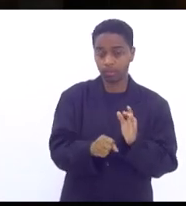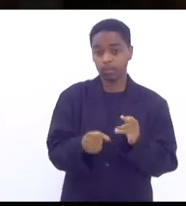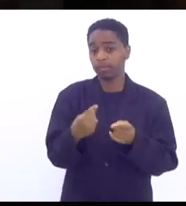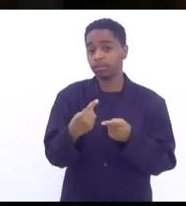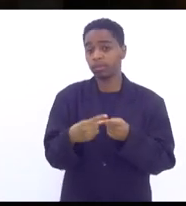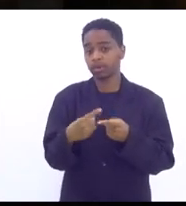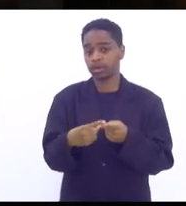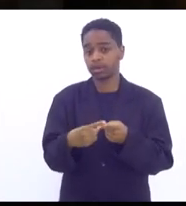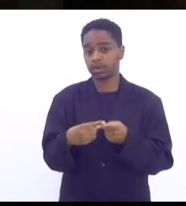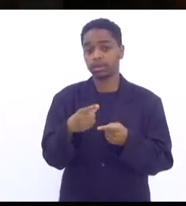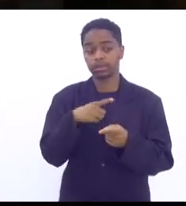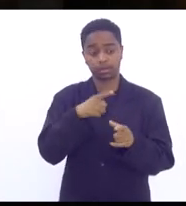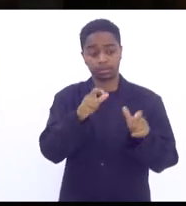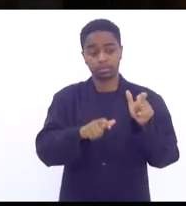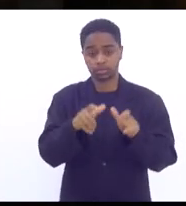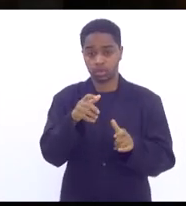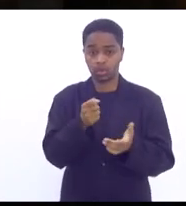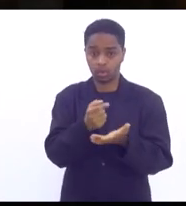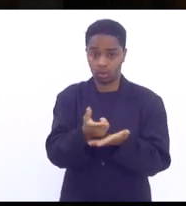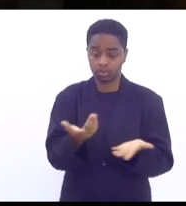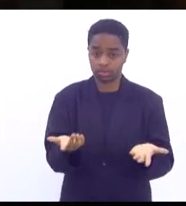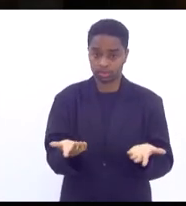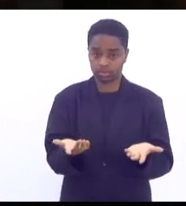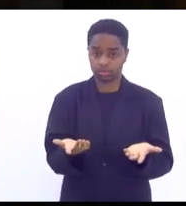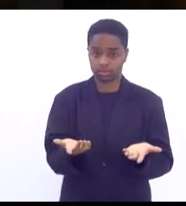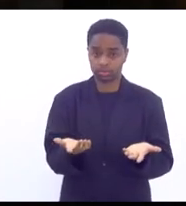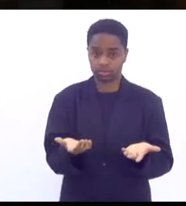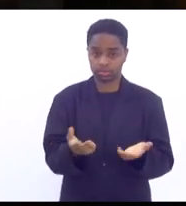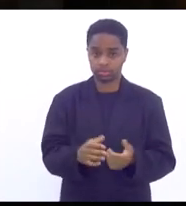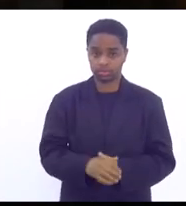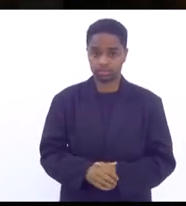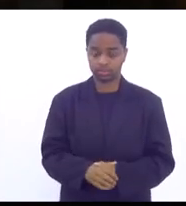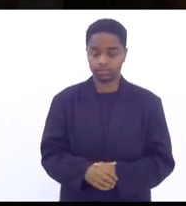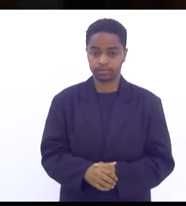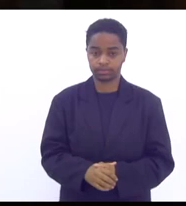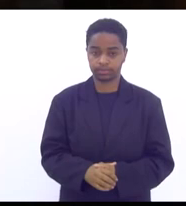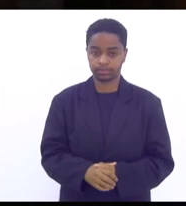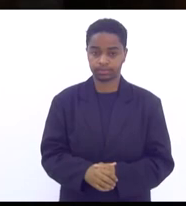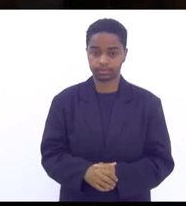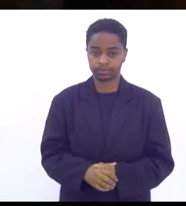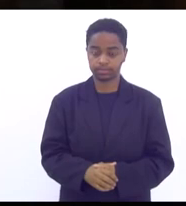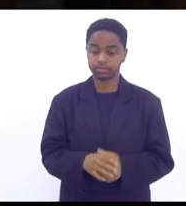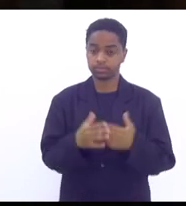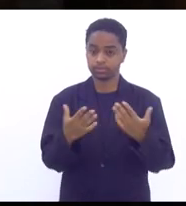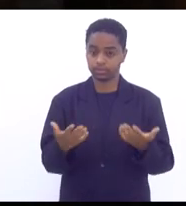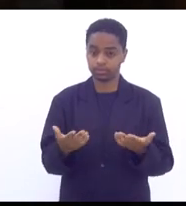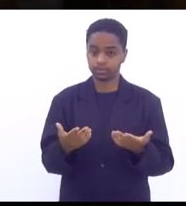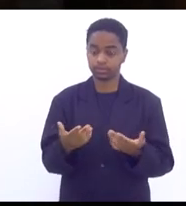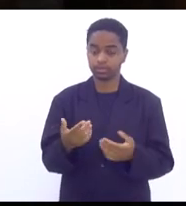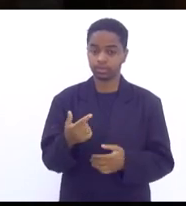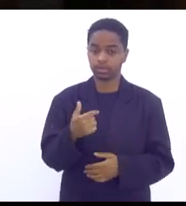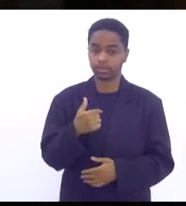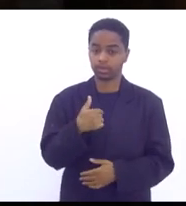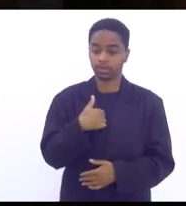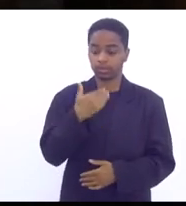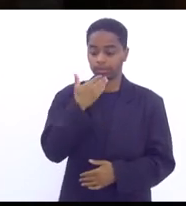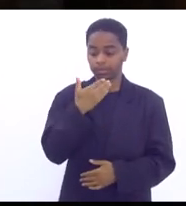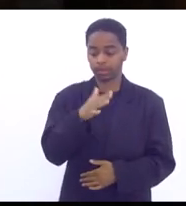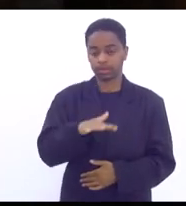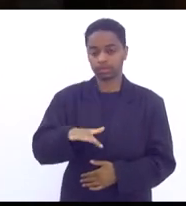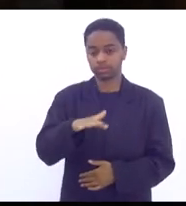tem alguém que compre. E aí, eu faço um apelo à ordem